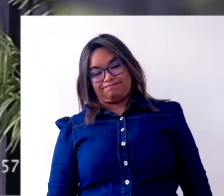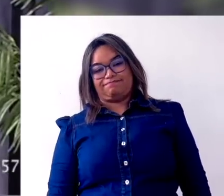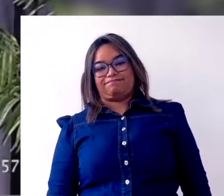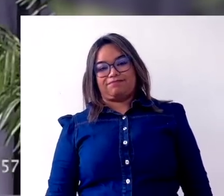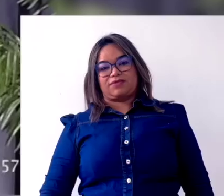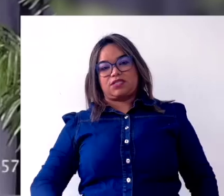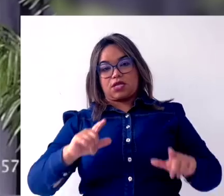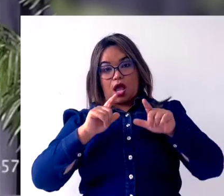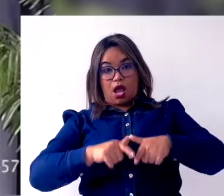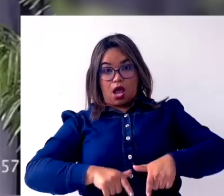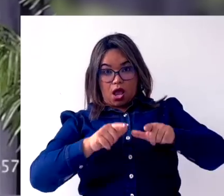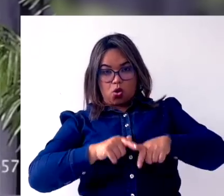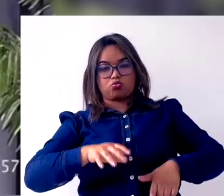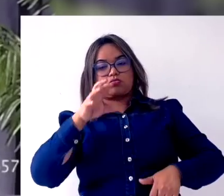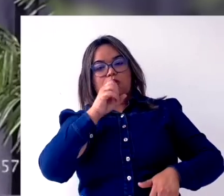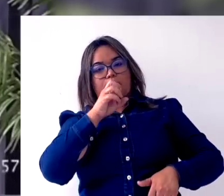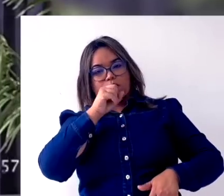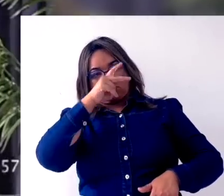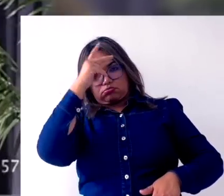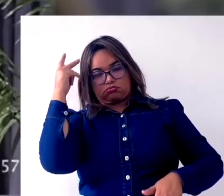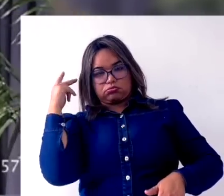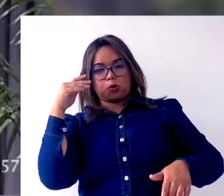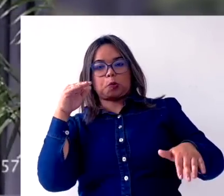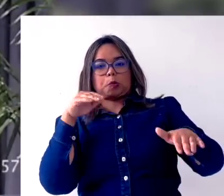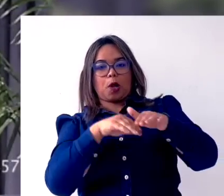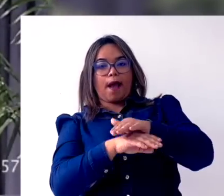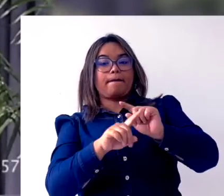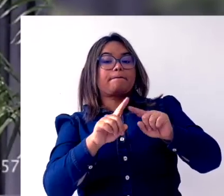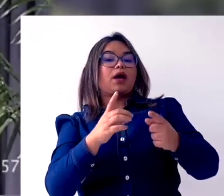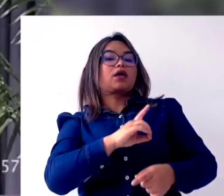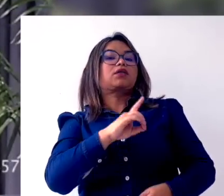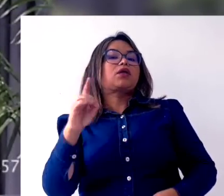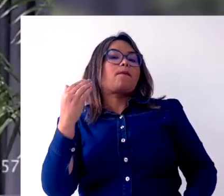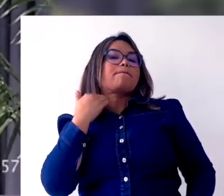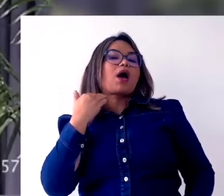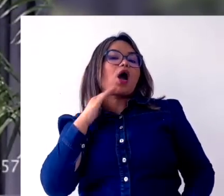Israel, é o sábado. Mas em que dia os bancos fecham?